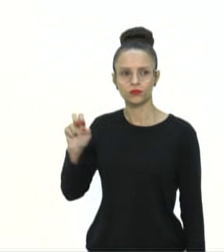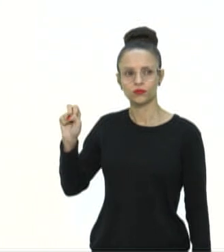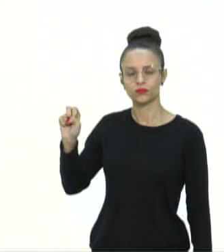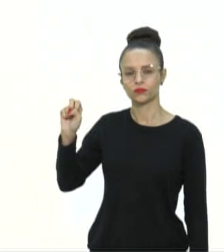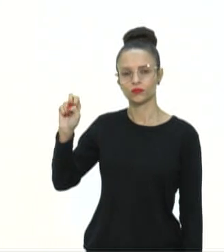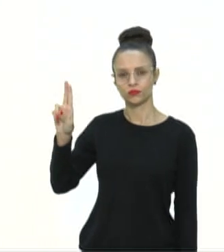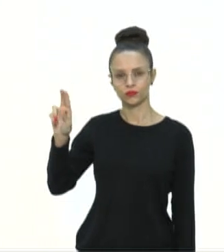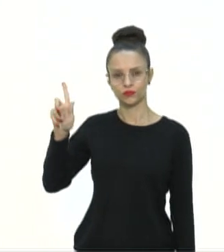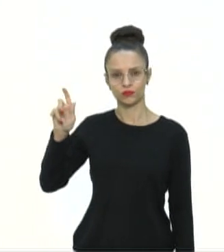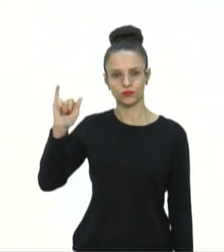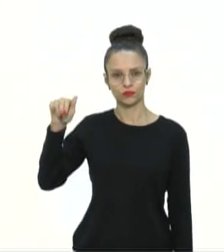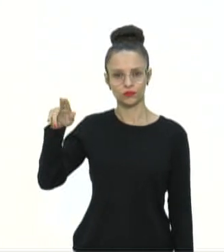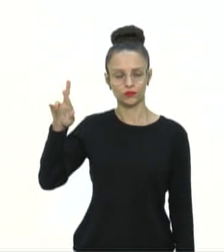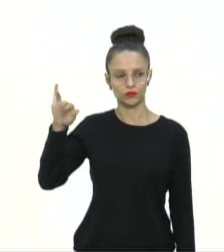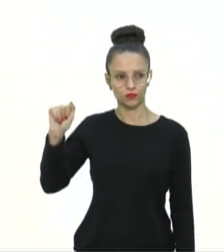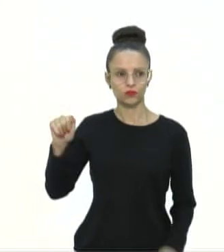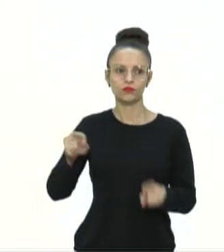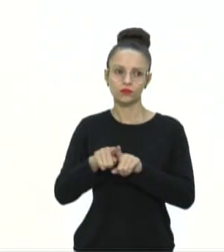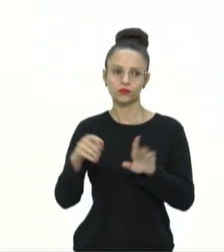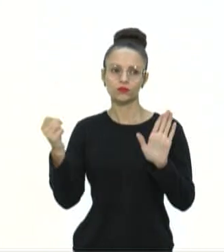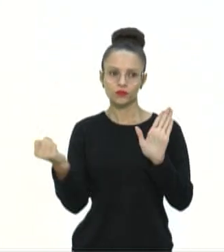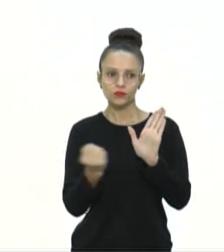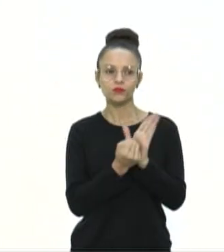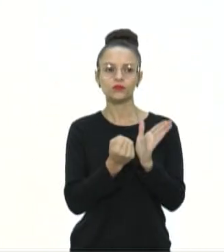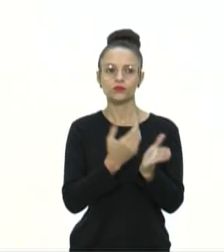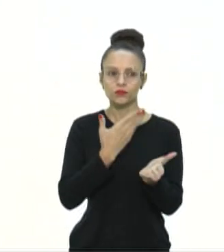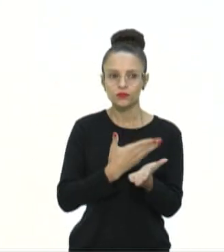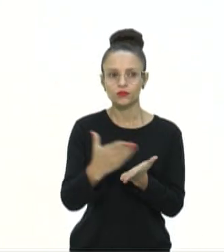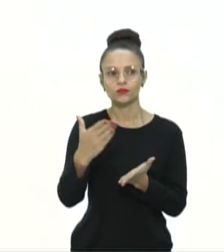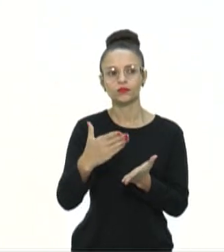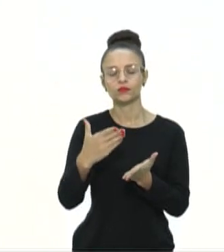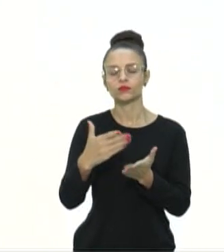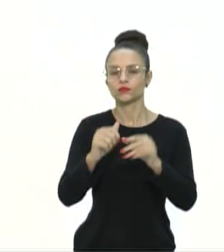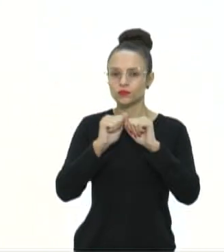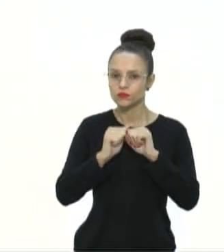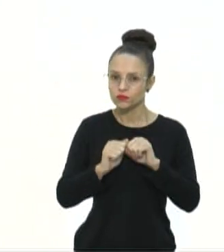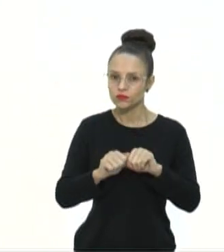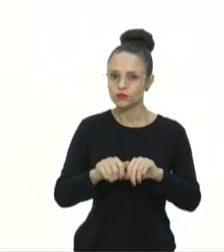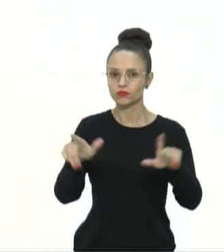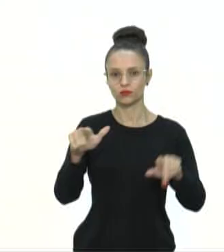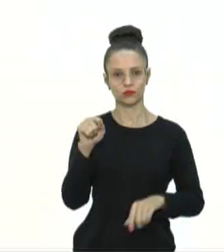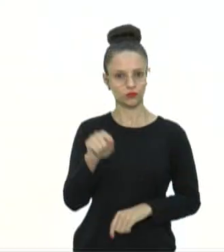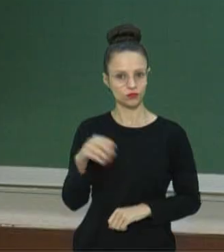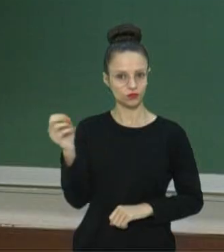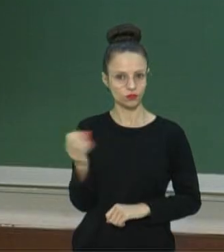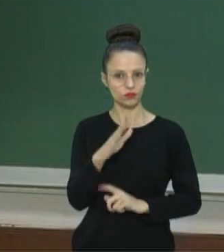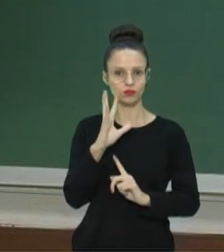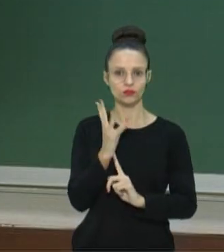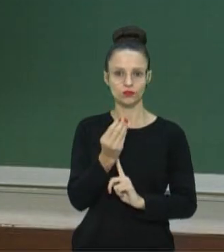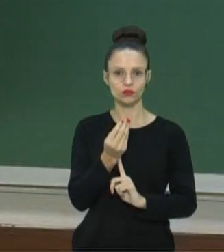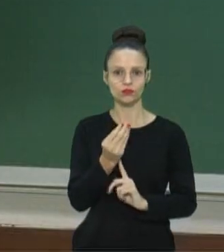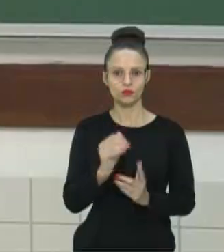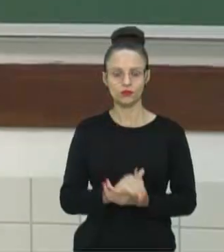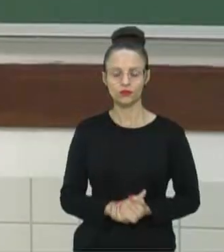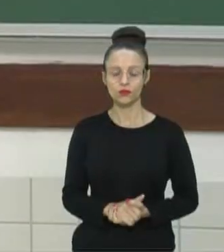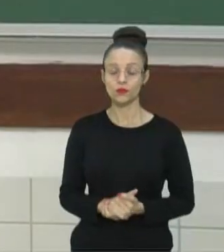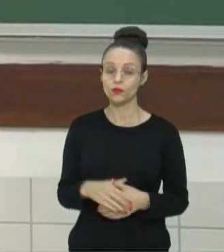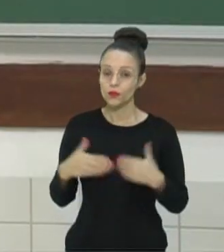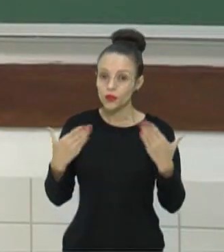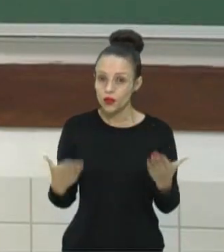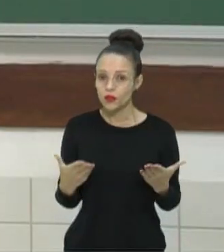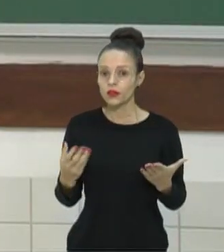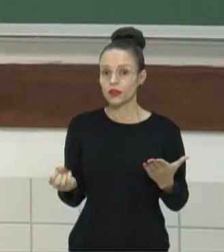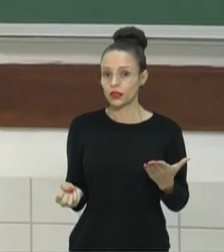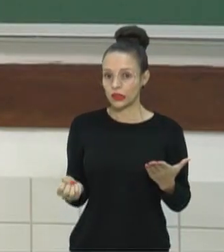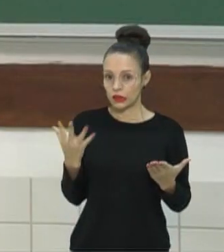Sugimura, e também marca o início da popularização dessa nova arte. Então, com a